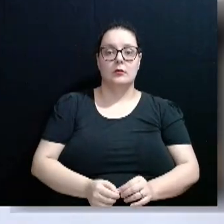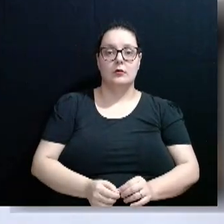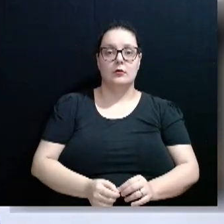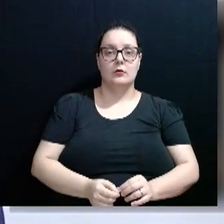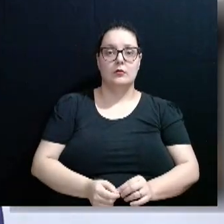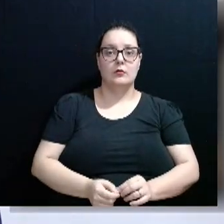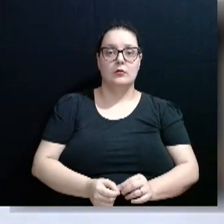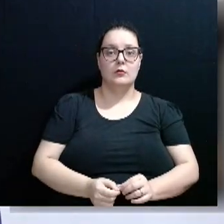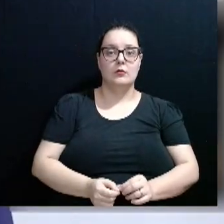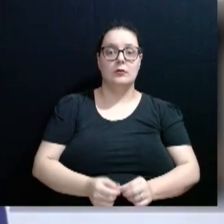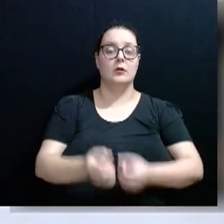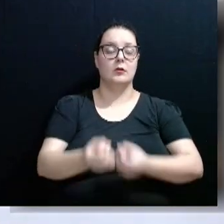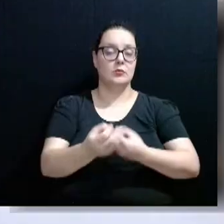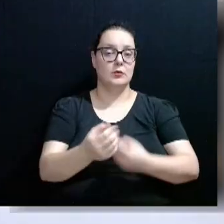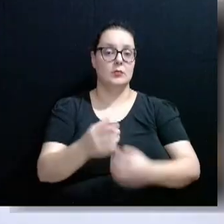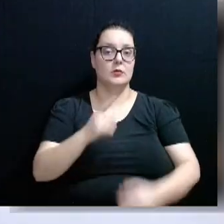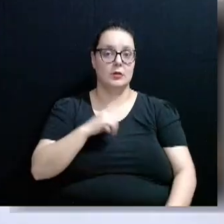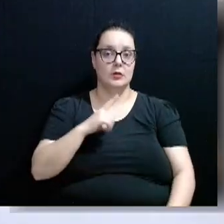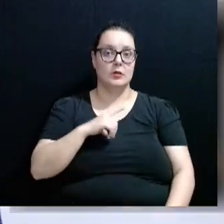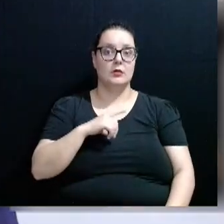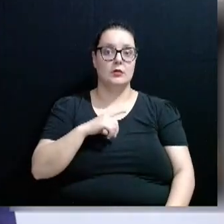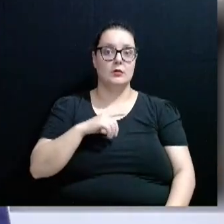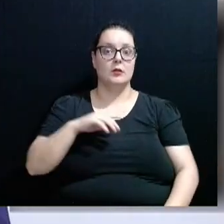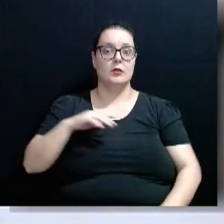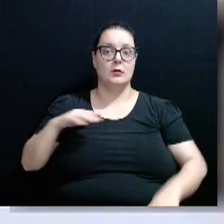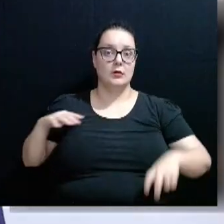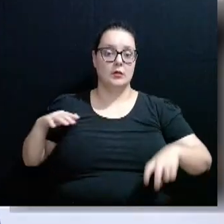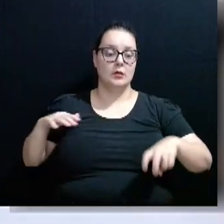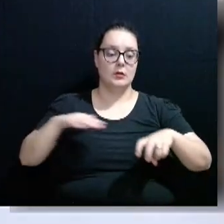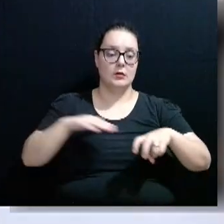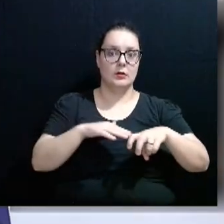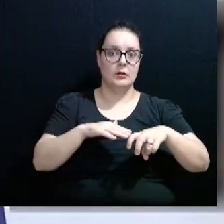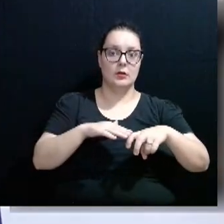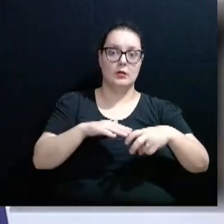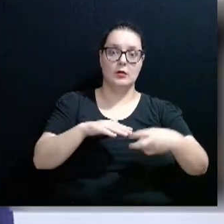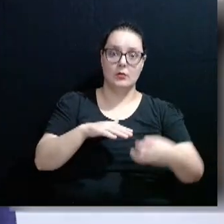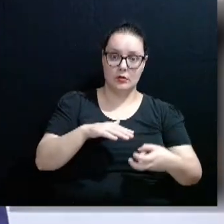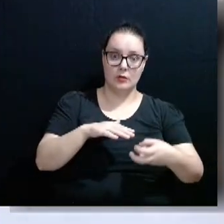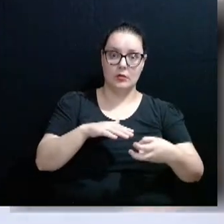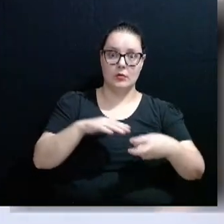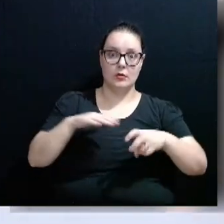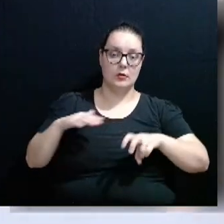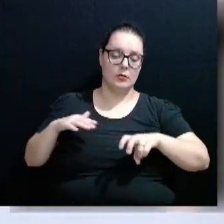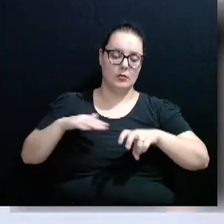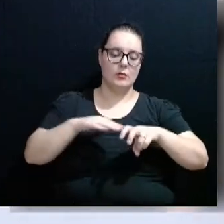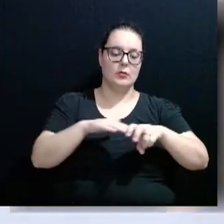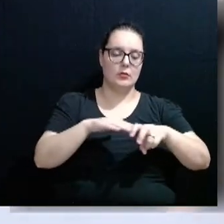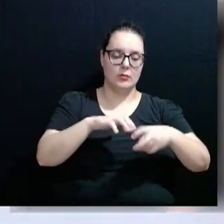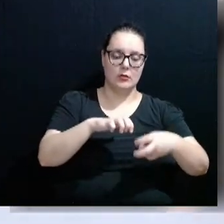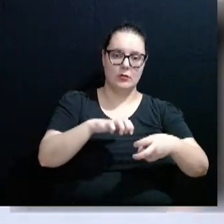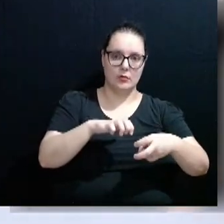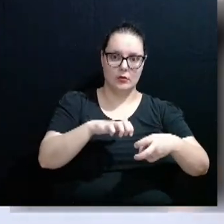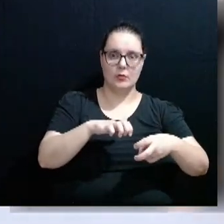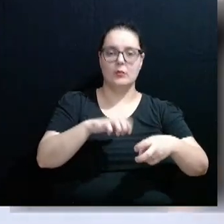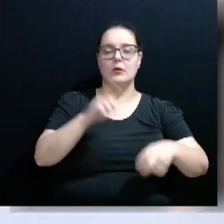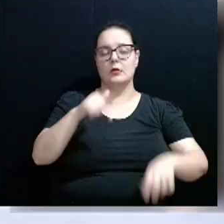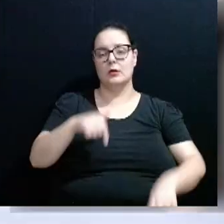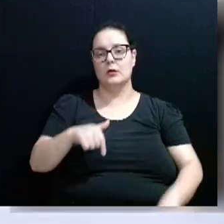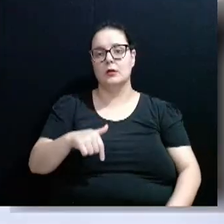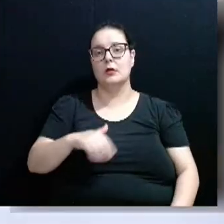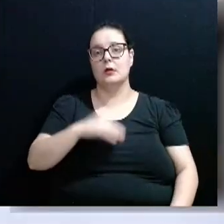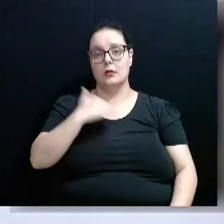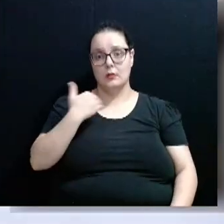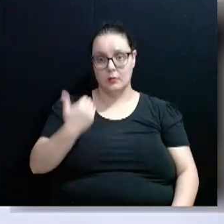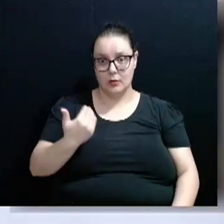tem é que os acidentes que são fatais na cidade, acidentes de trânsito que são fatais, são aqueles que